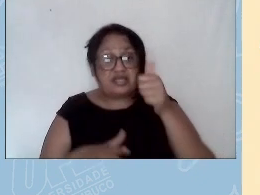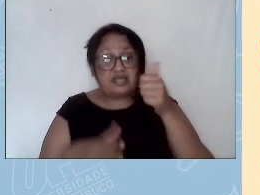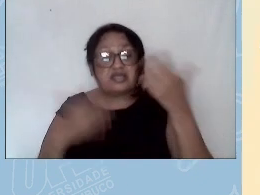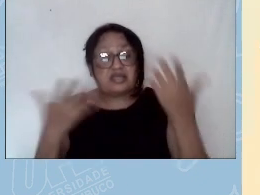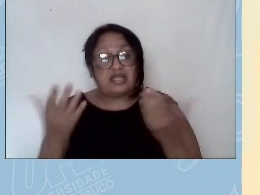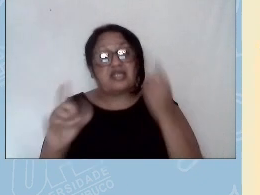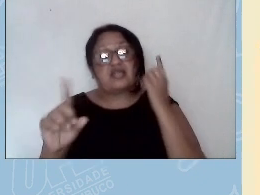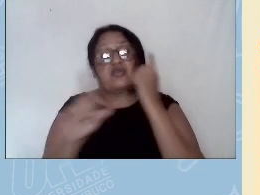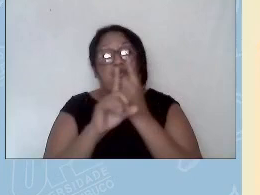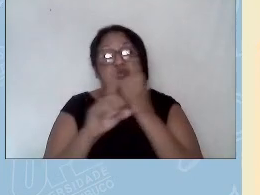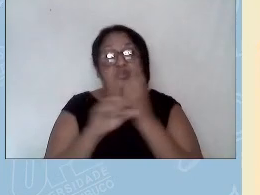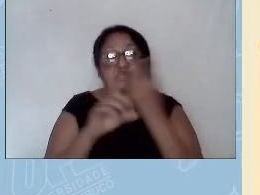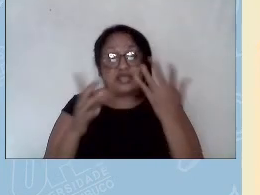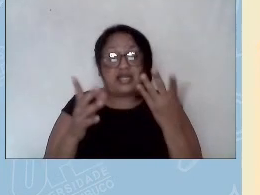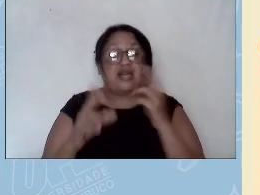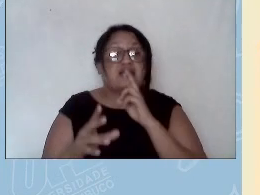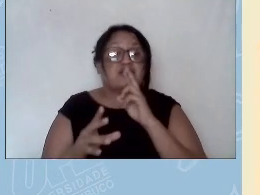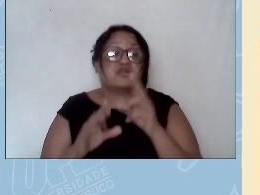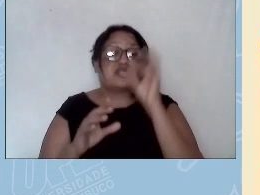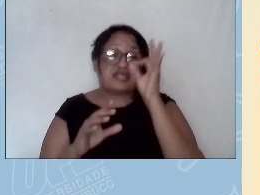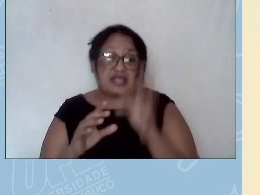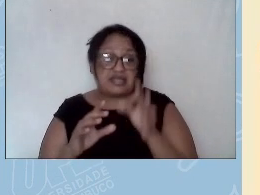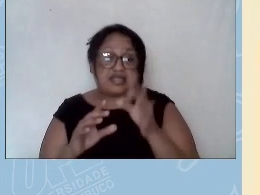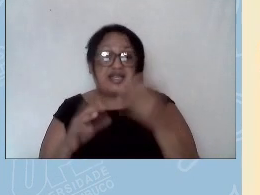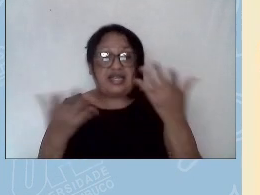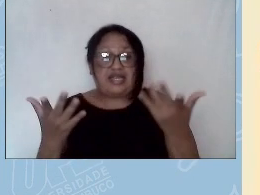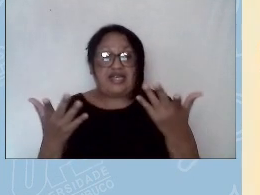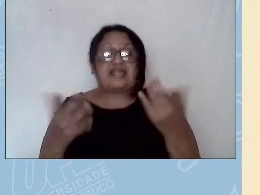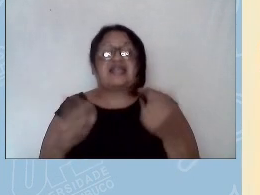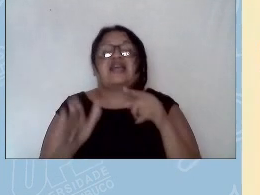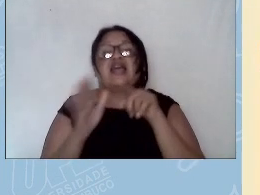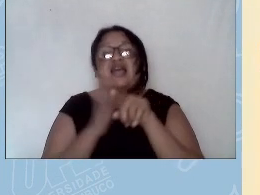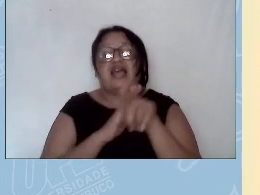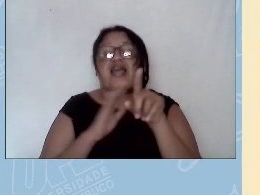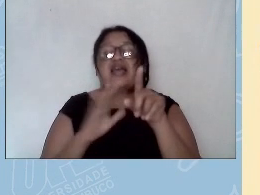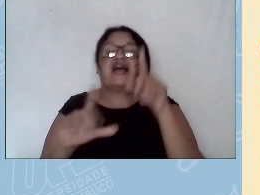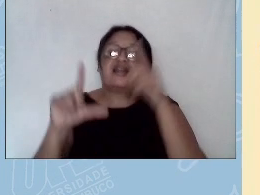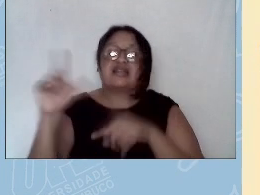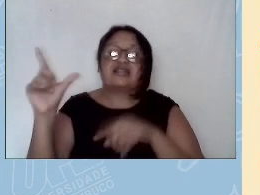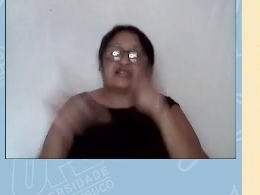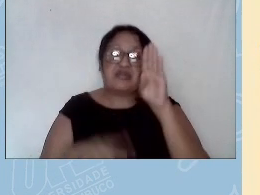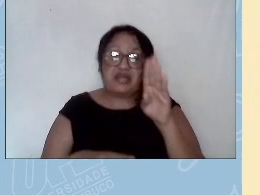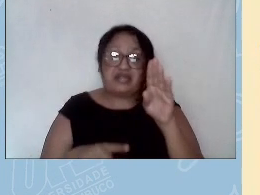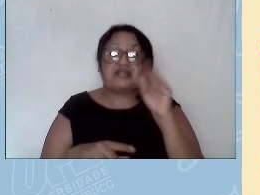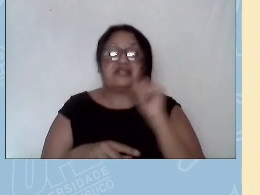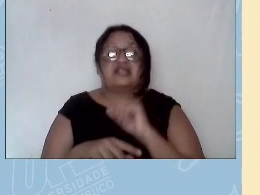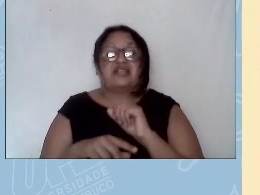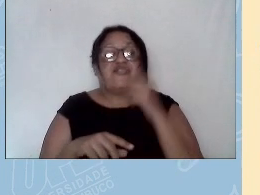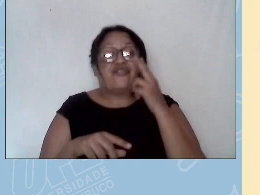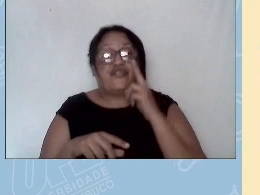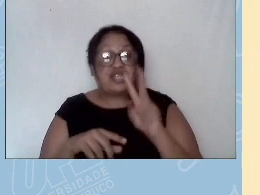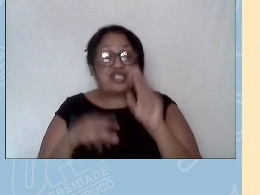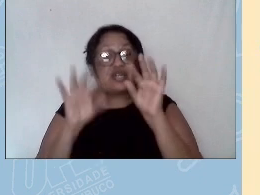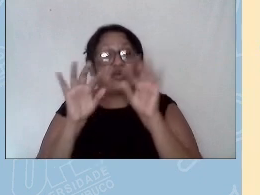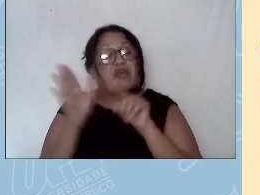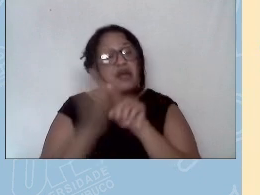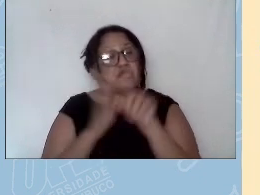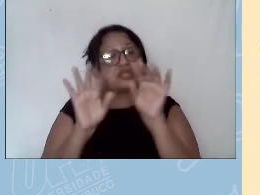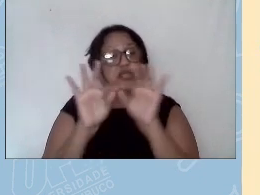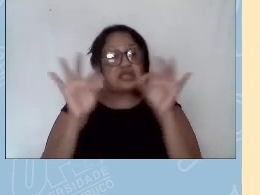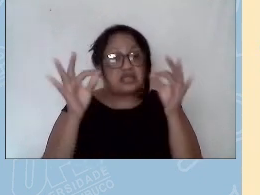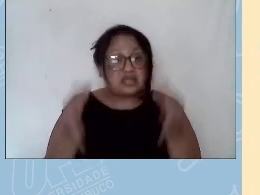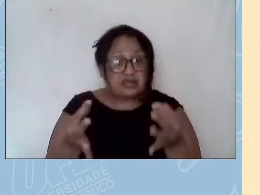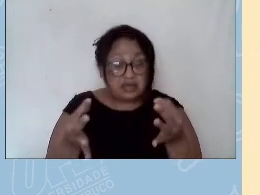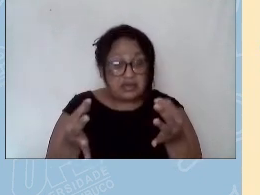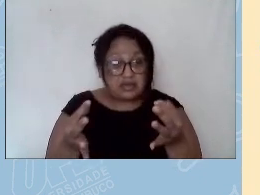encontra a alternativa correta que é a alternativa B então notem que é uma questão simples é uma questão